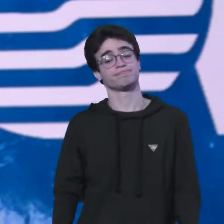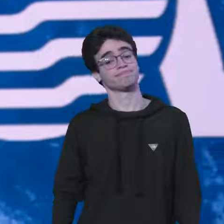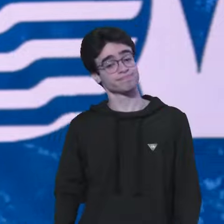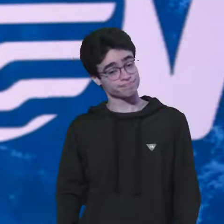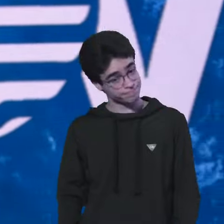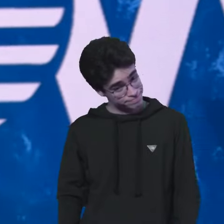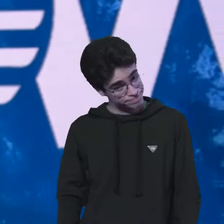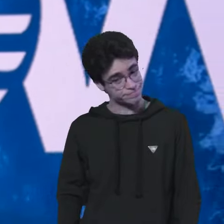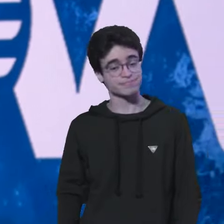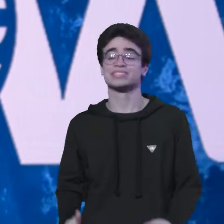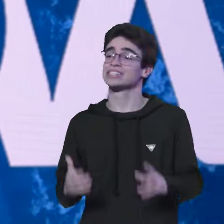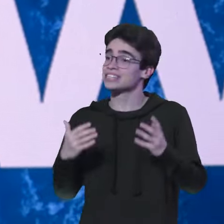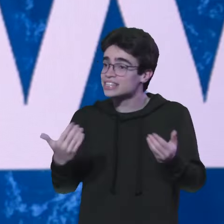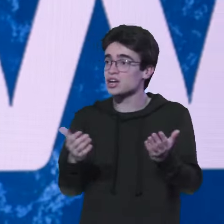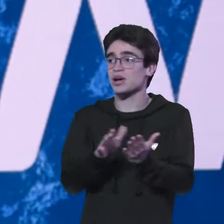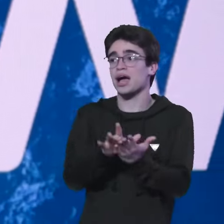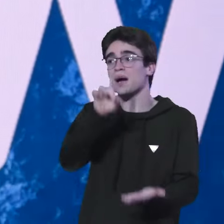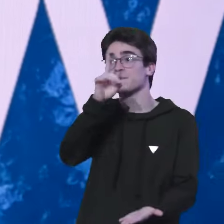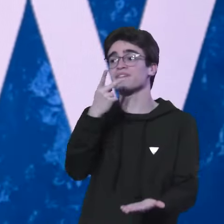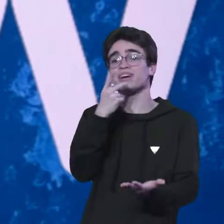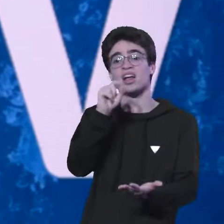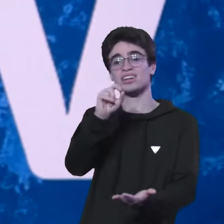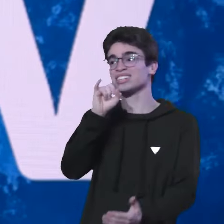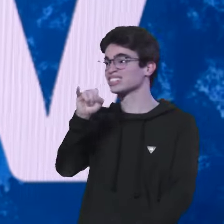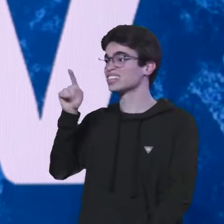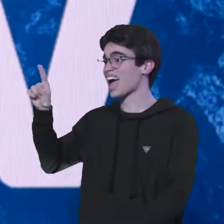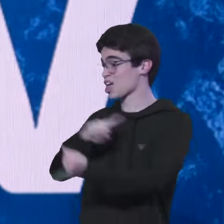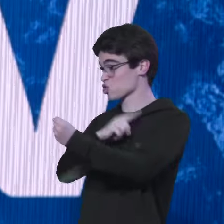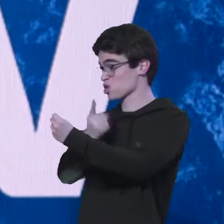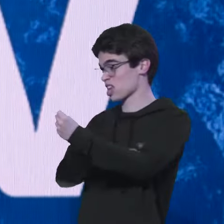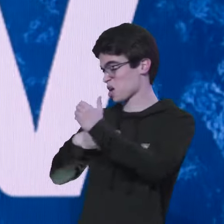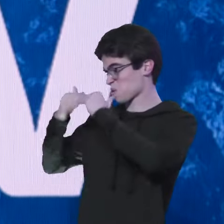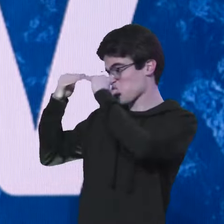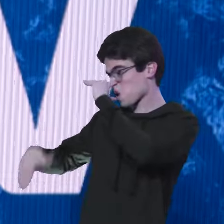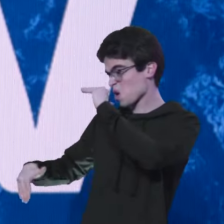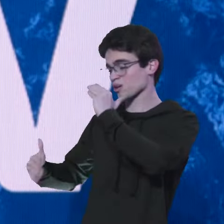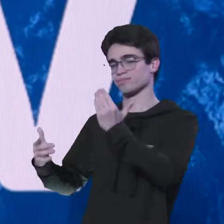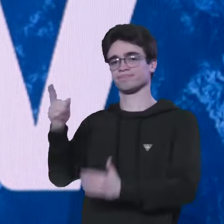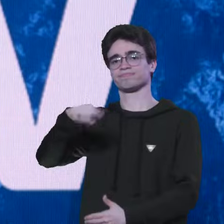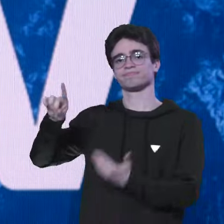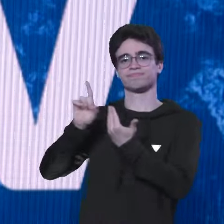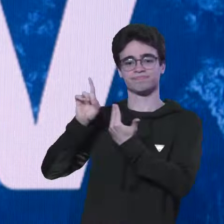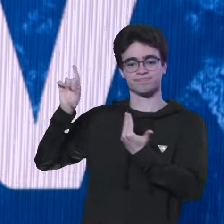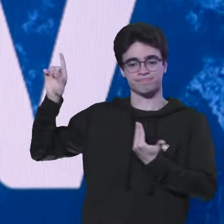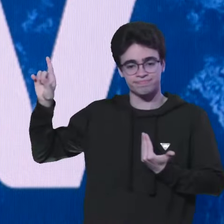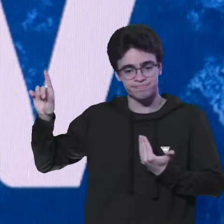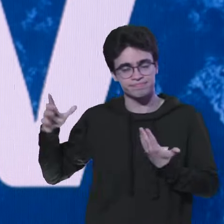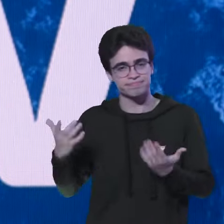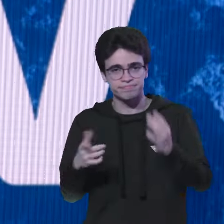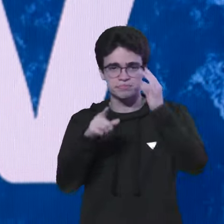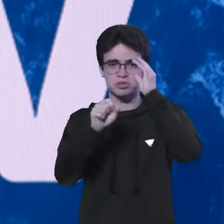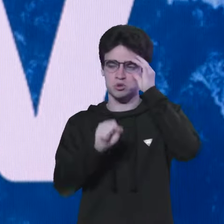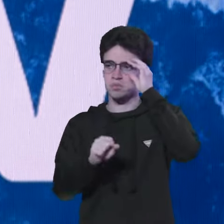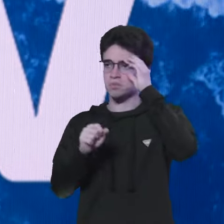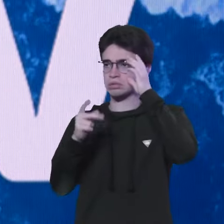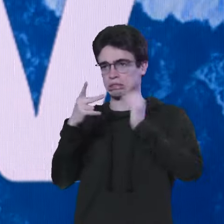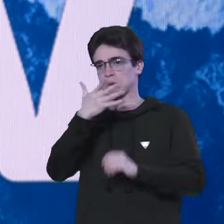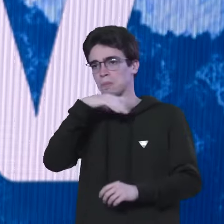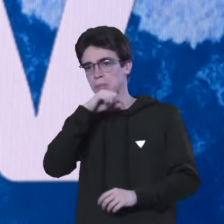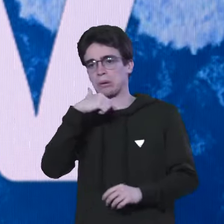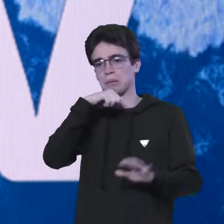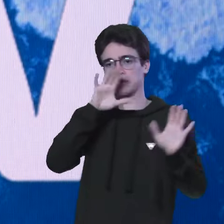Pois é, a Bíblia diz que quem desrespeita a autoridade se afasta de Deus, meu querido, tá? Você pode falar assim com seu pai, com a